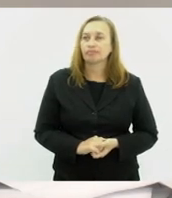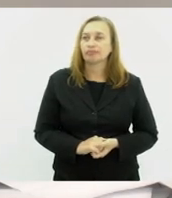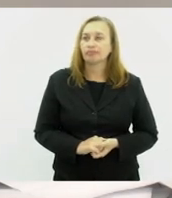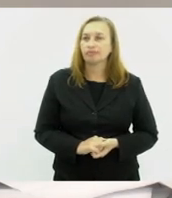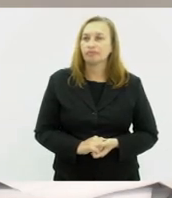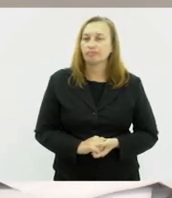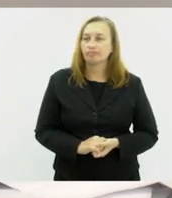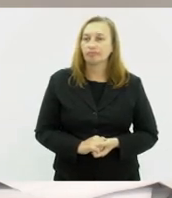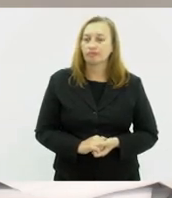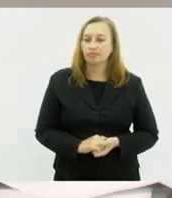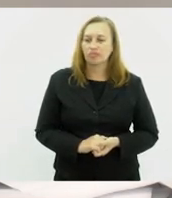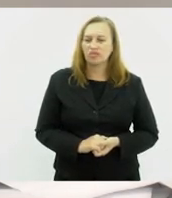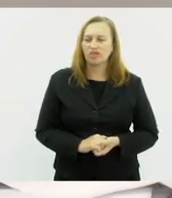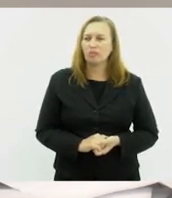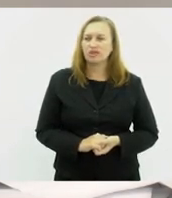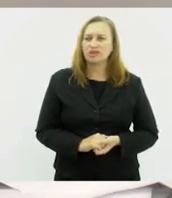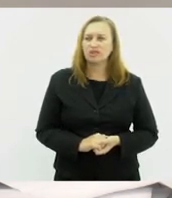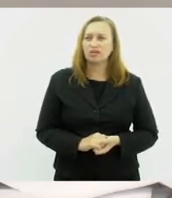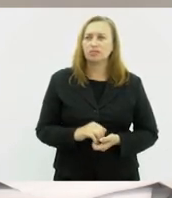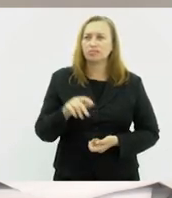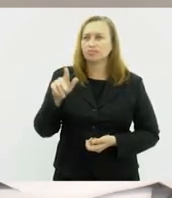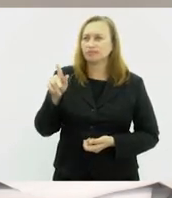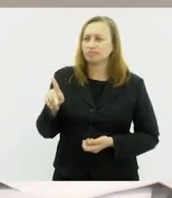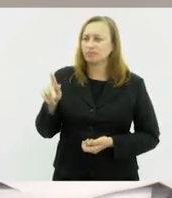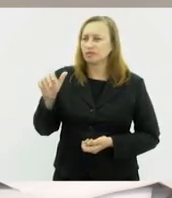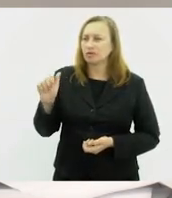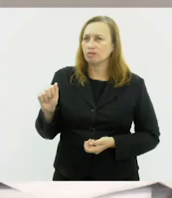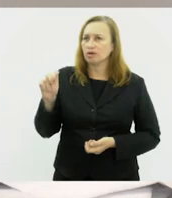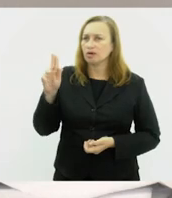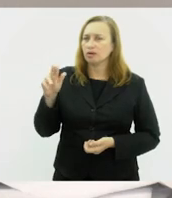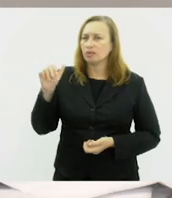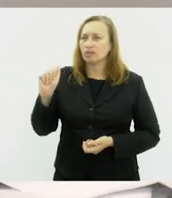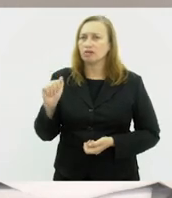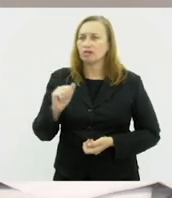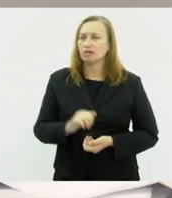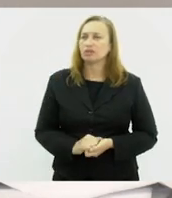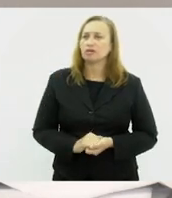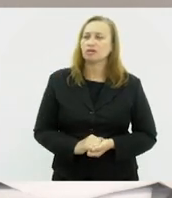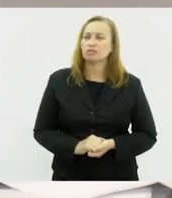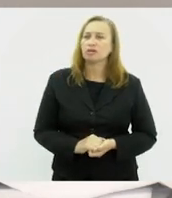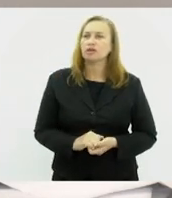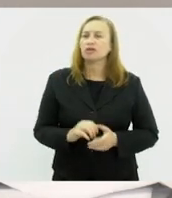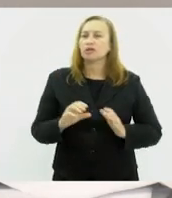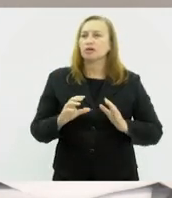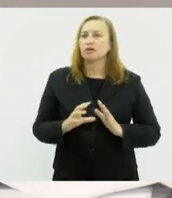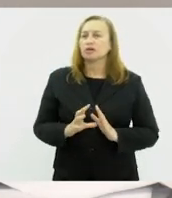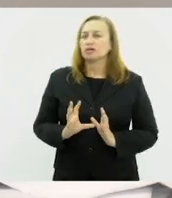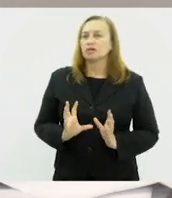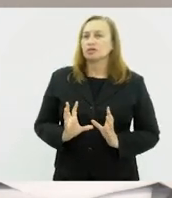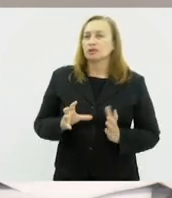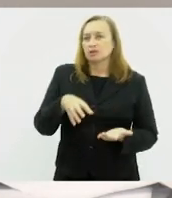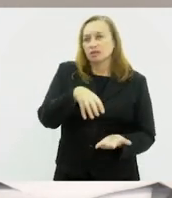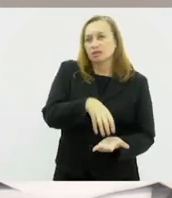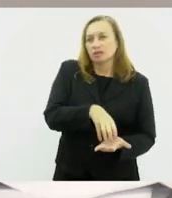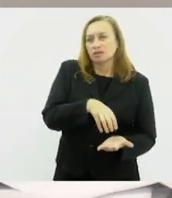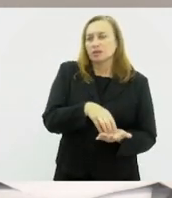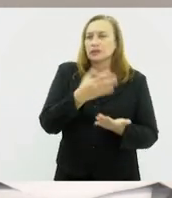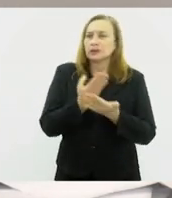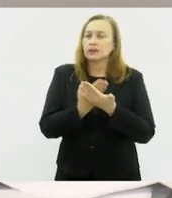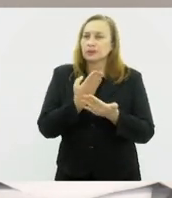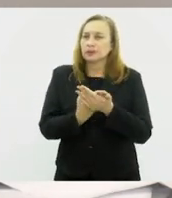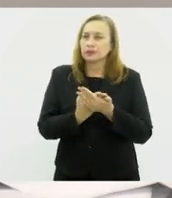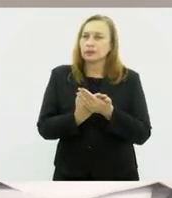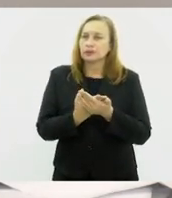a aa que é do Cesec Centro de Estudos de segurança e cidadania ela é